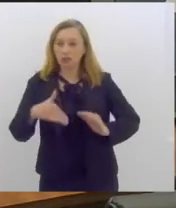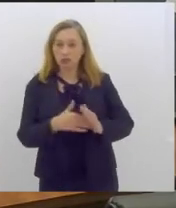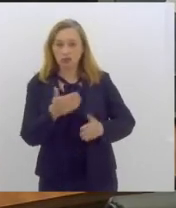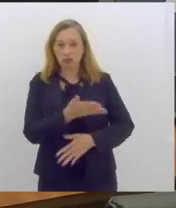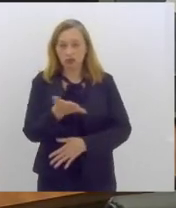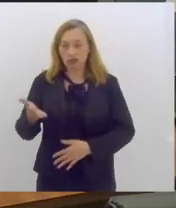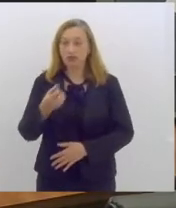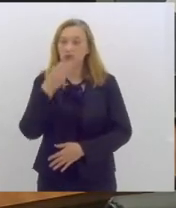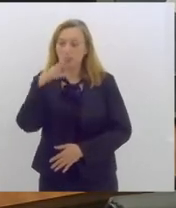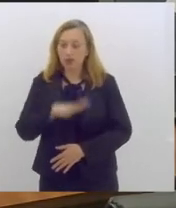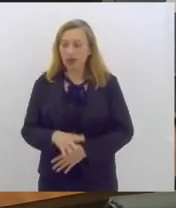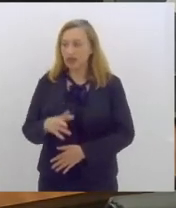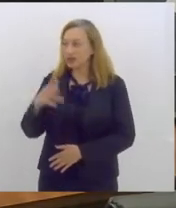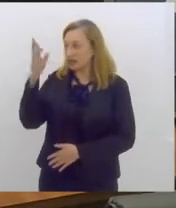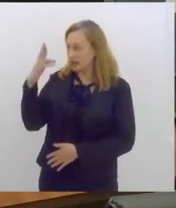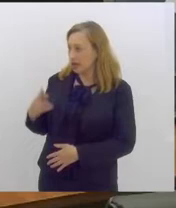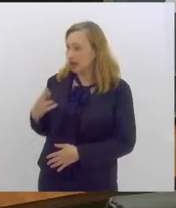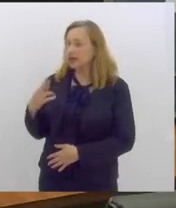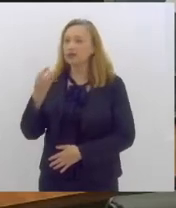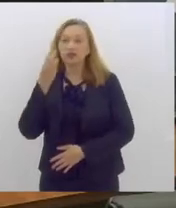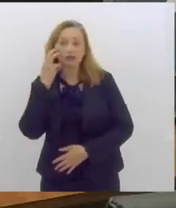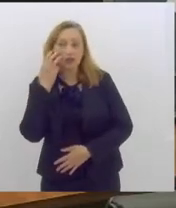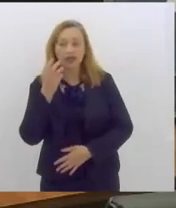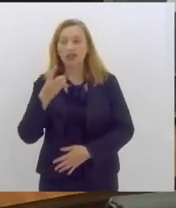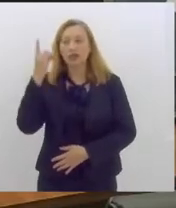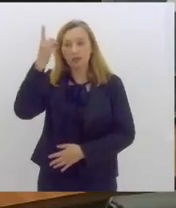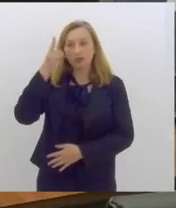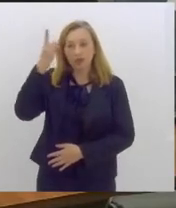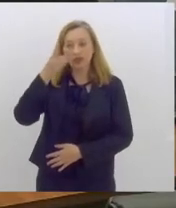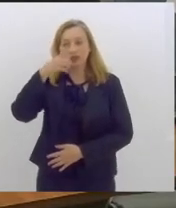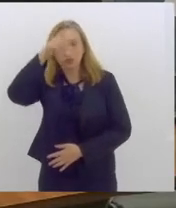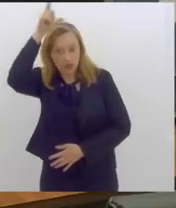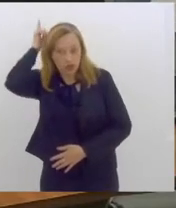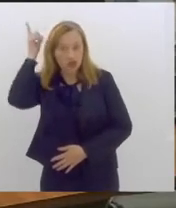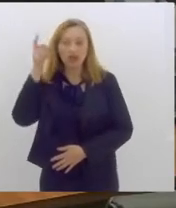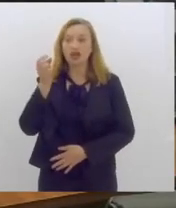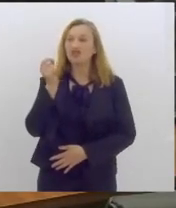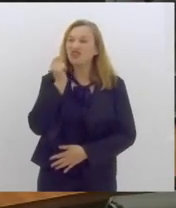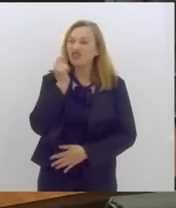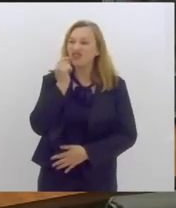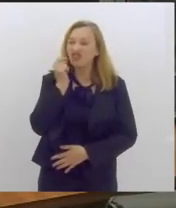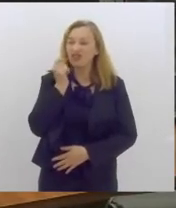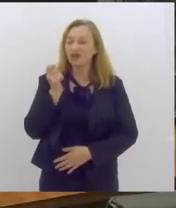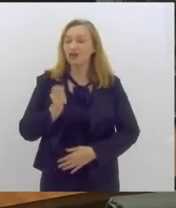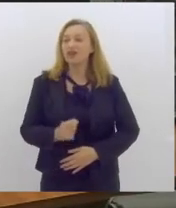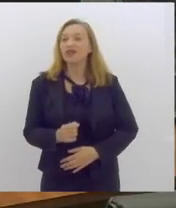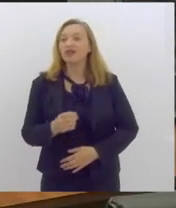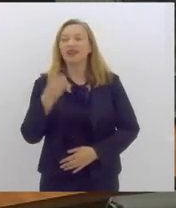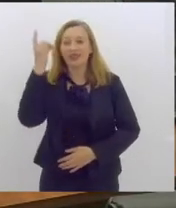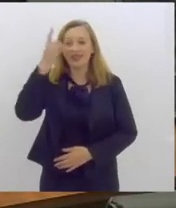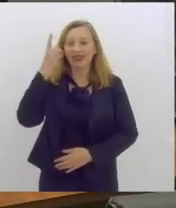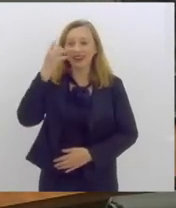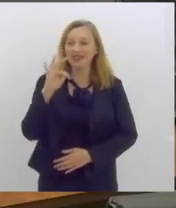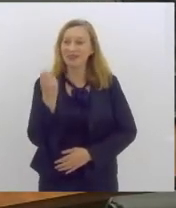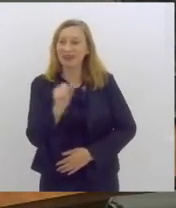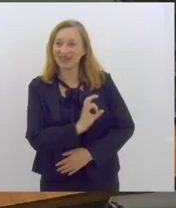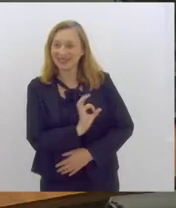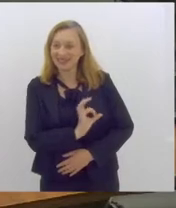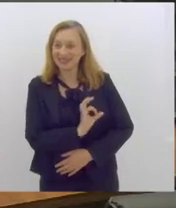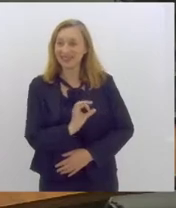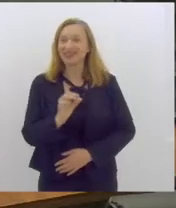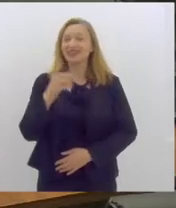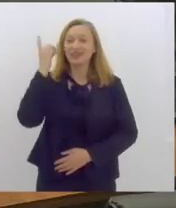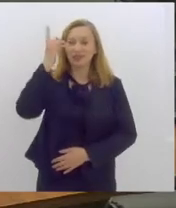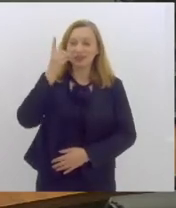boa tarde Deputado a Renata Deputado waldeck Deputado Luiz Deputado Ratinho tá da marca Deputado